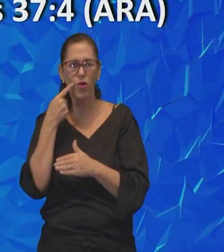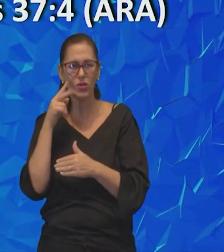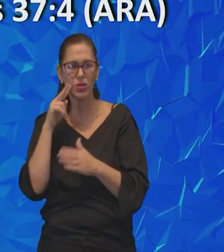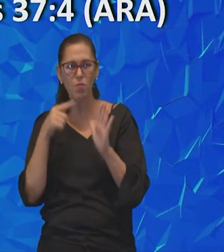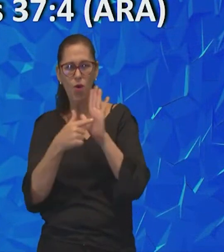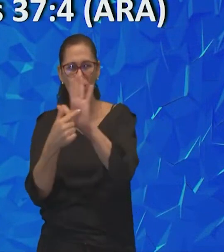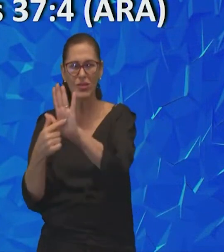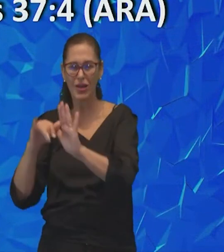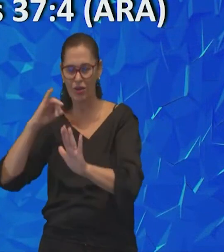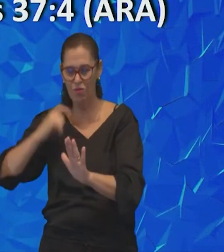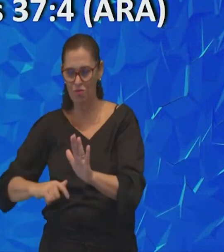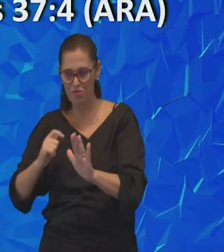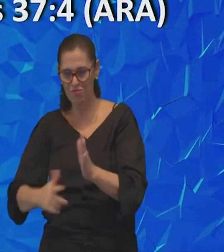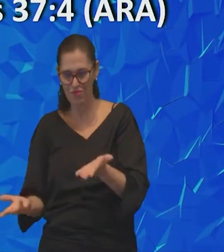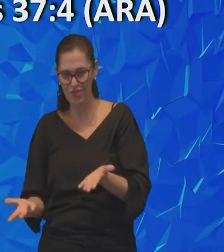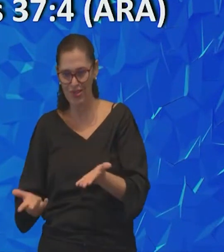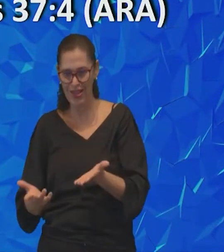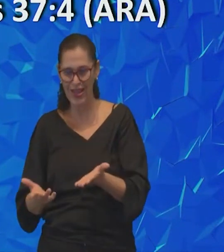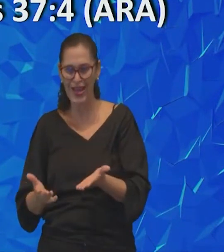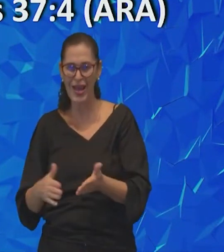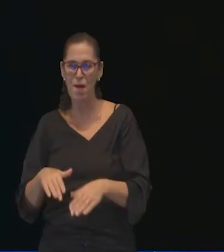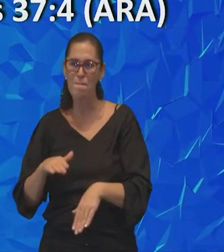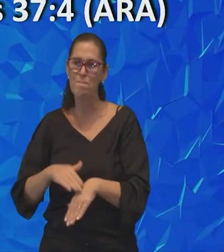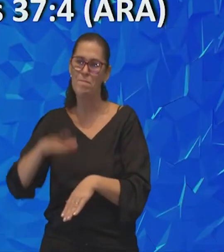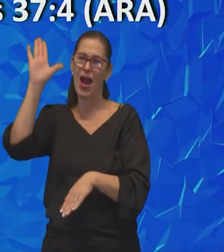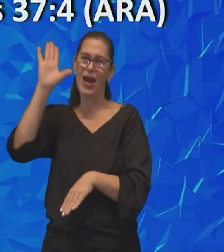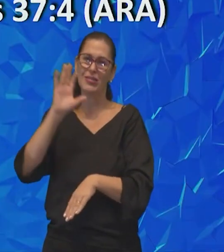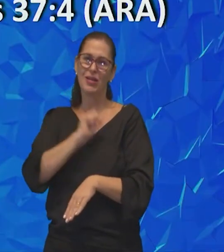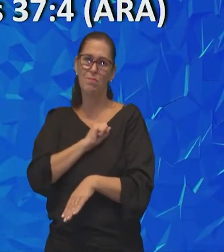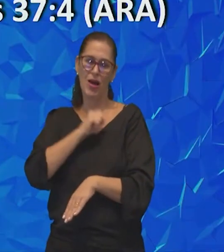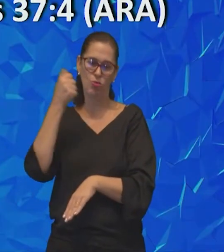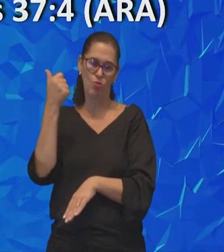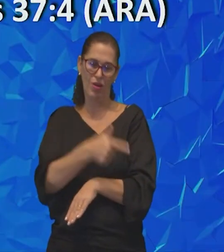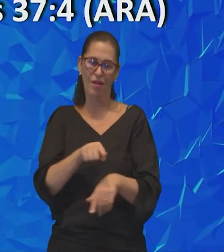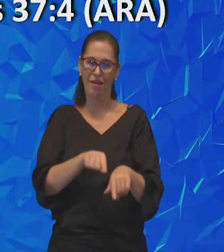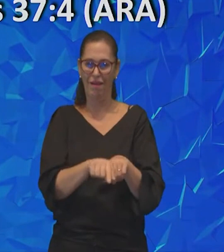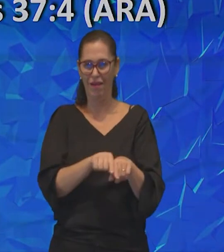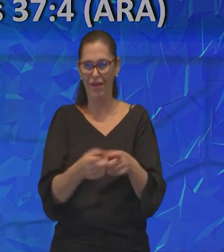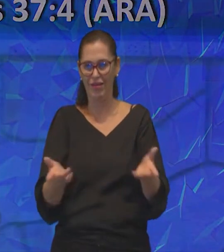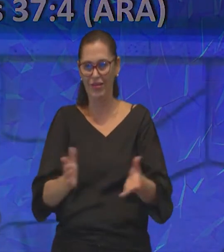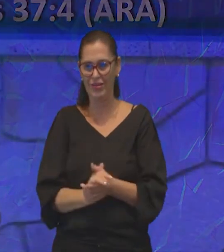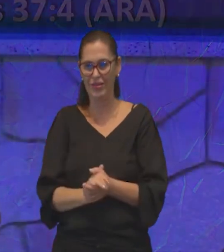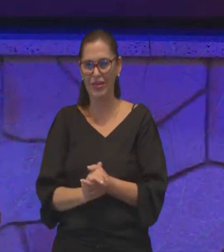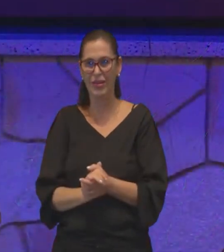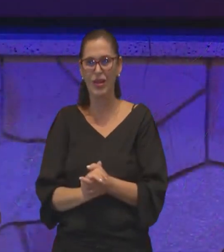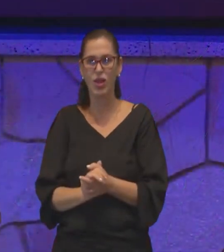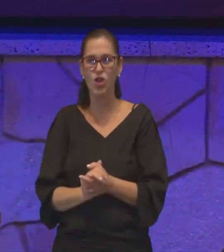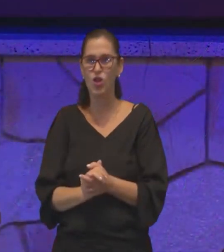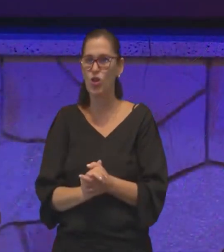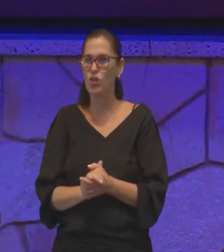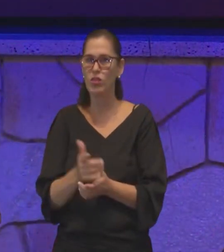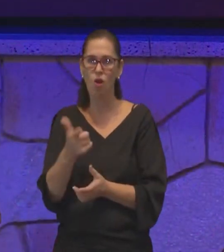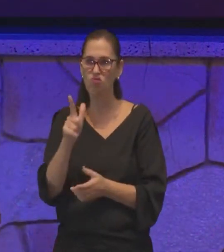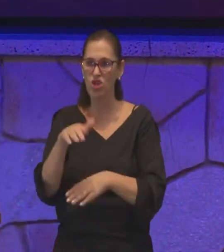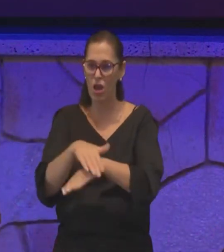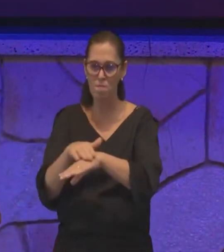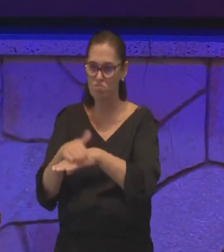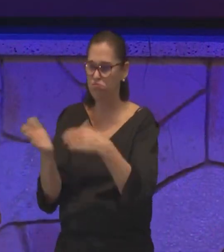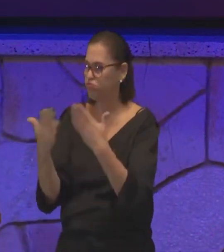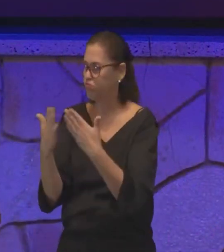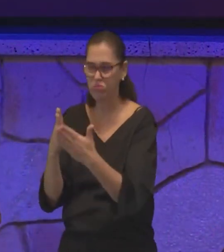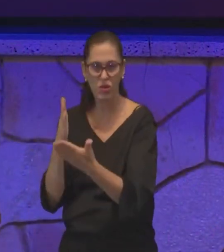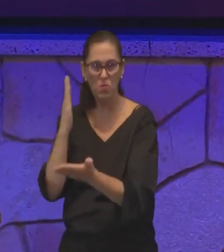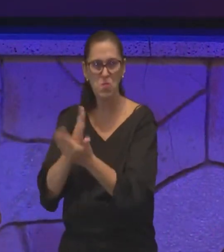odiaram-no. E não podiam mais falar pacificamente, ou seja, diálogo cortado.